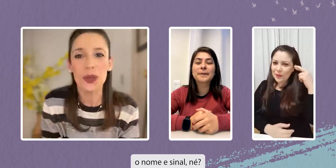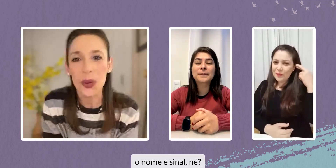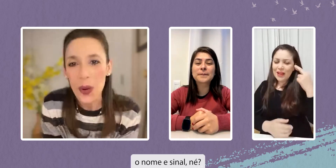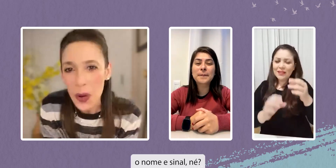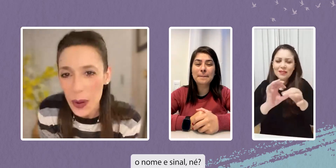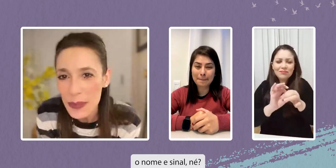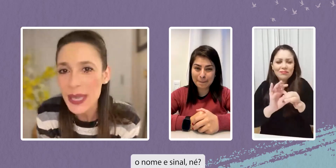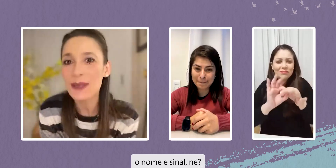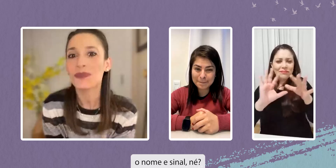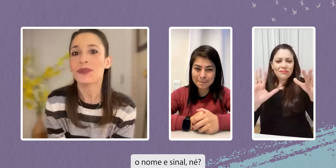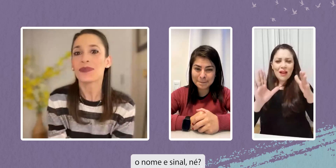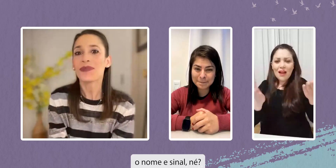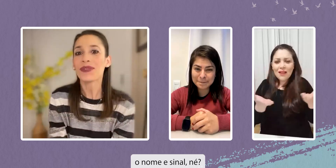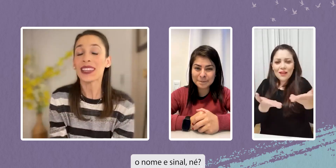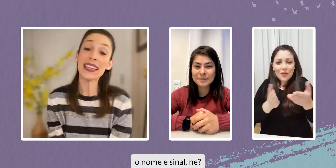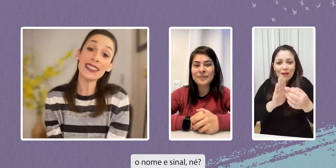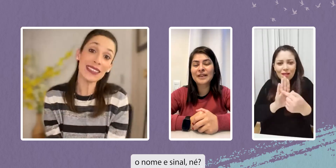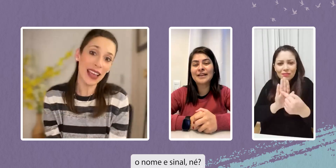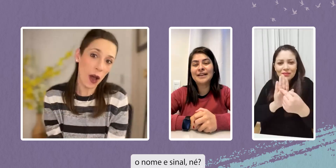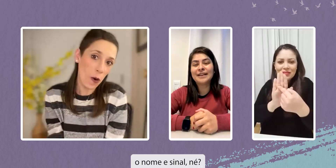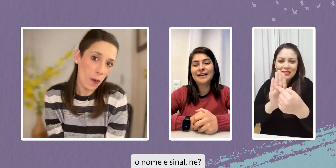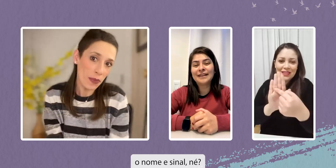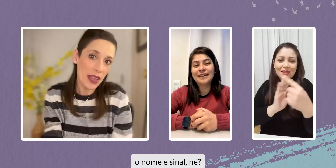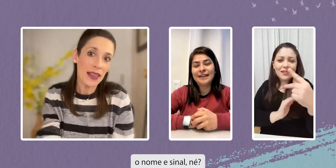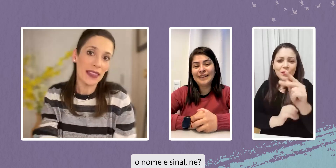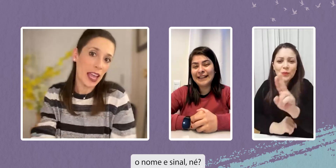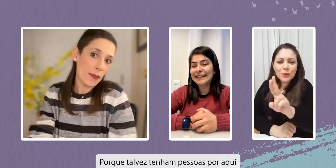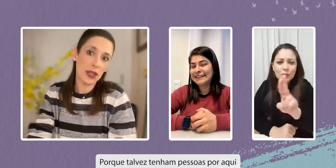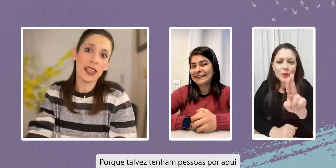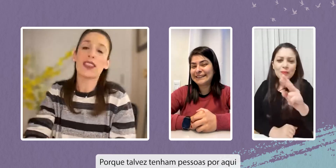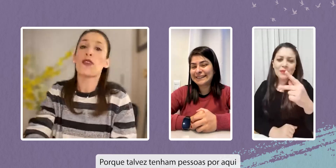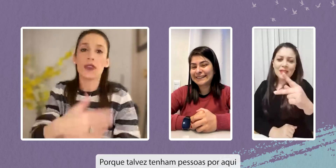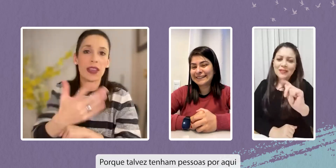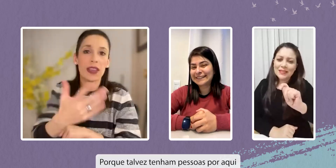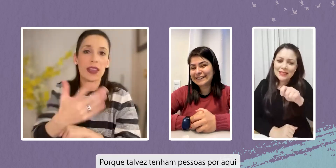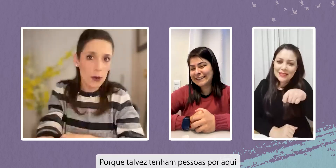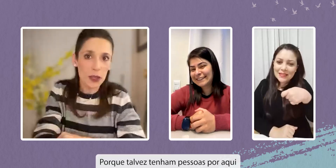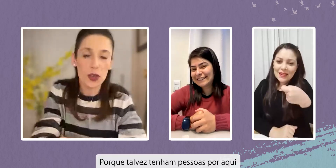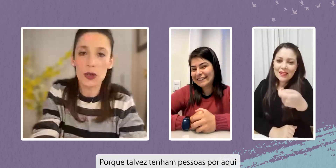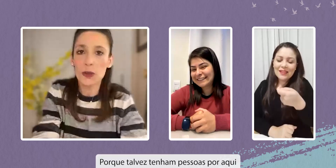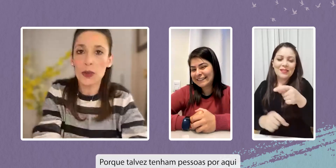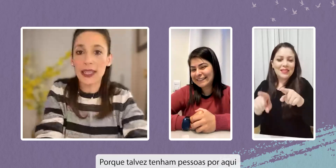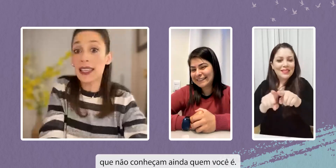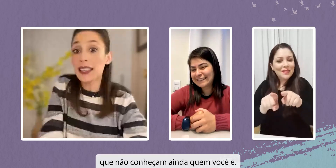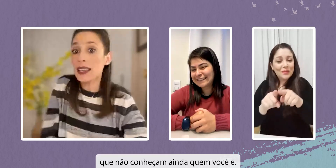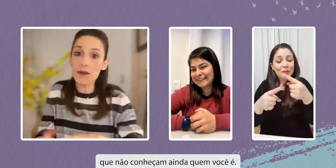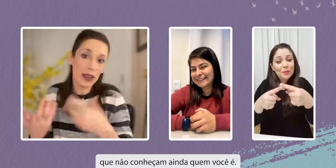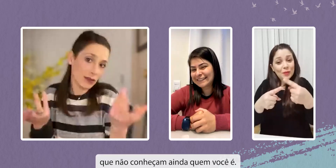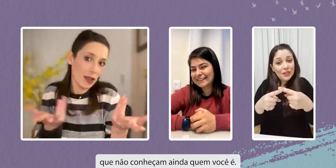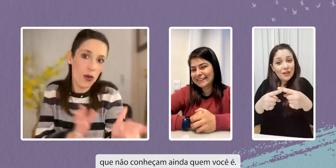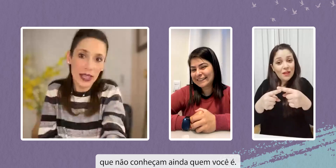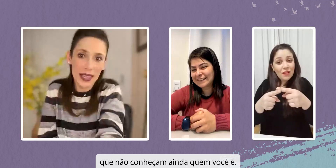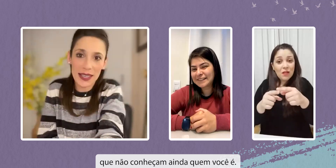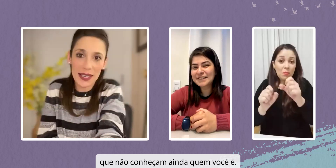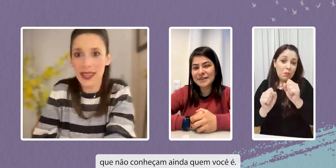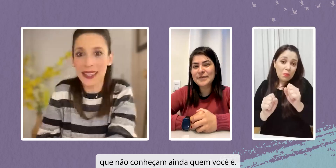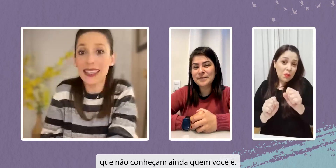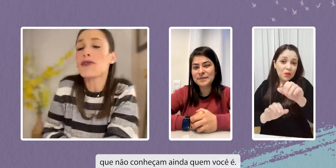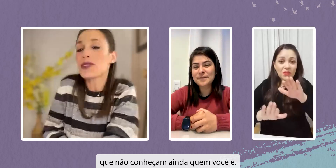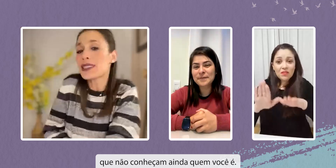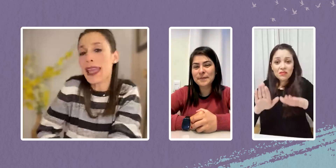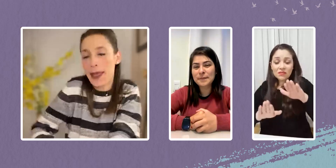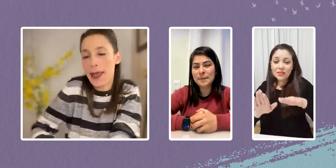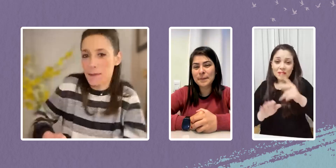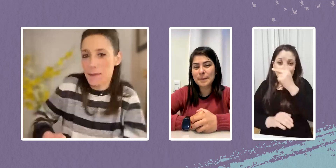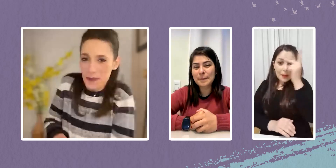apresente, nome e sinal, né? Porque talvez tenham pessoas por aqui que não conheçam ainda